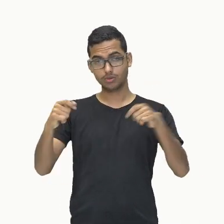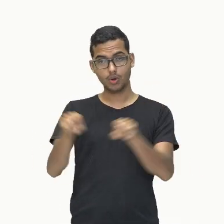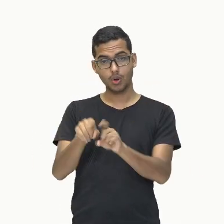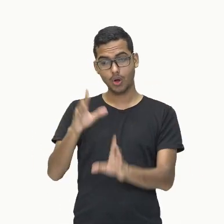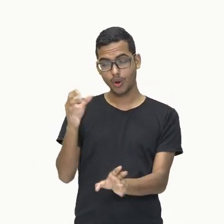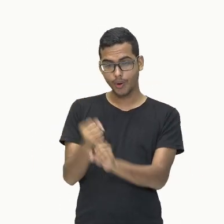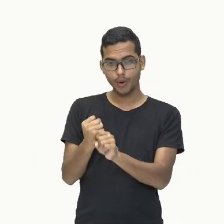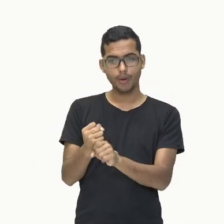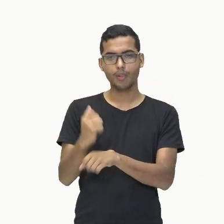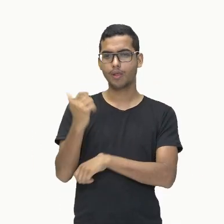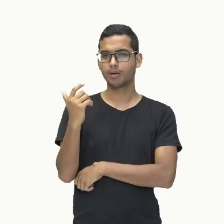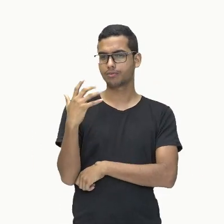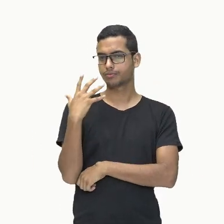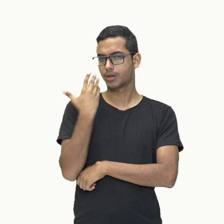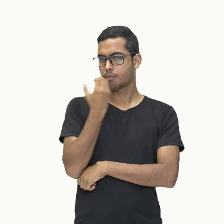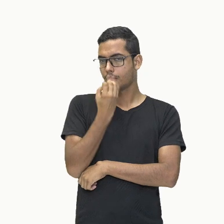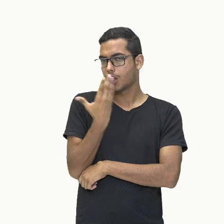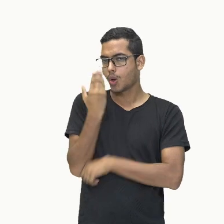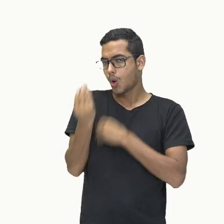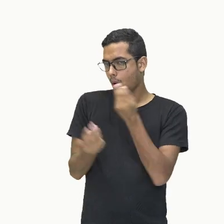mais ou menos assim, né?